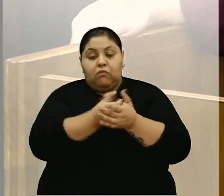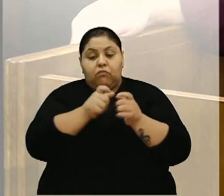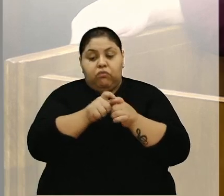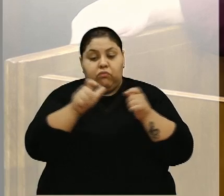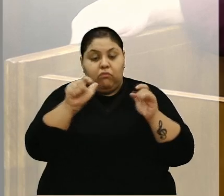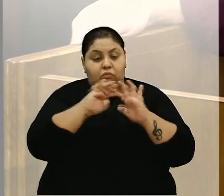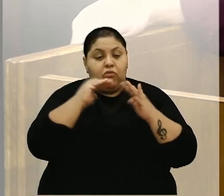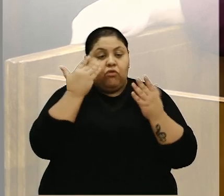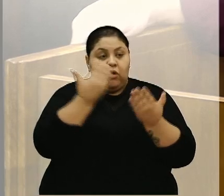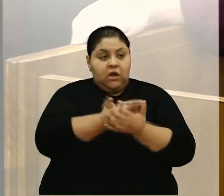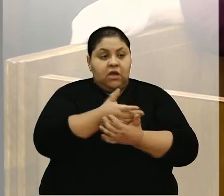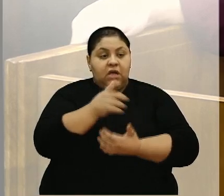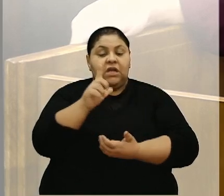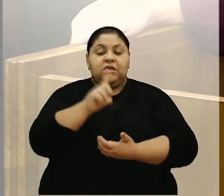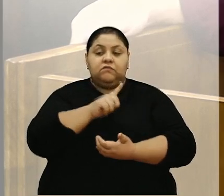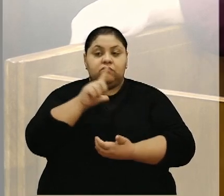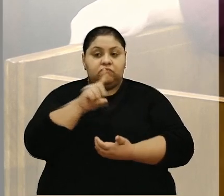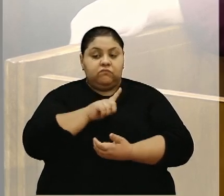escolas a gente tem